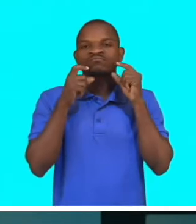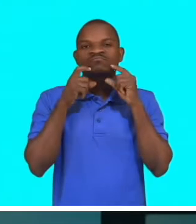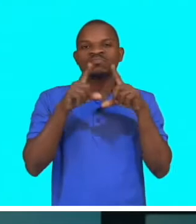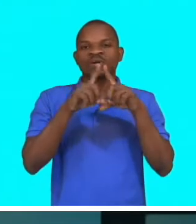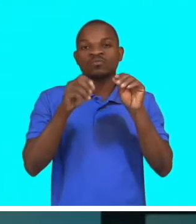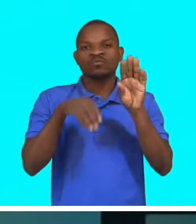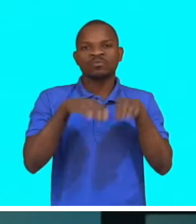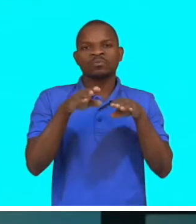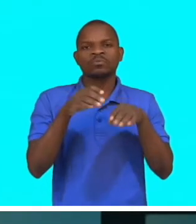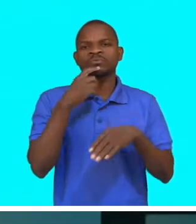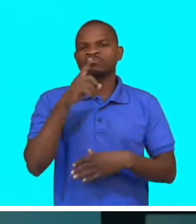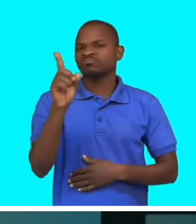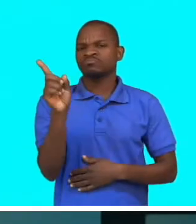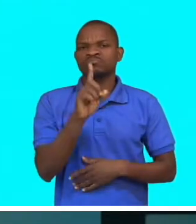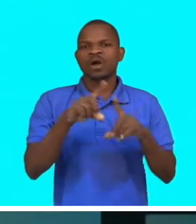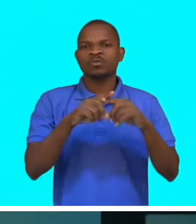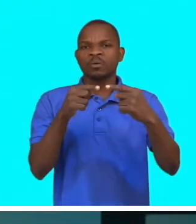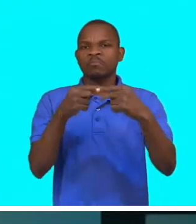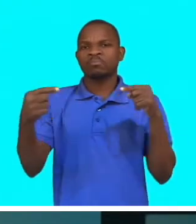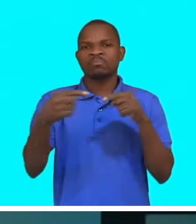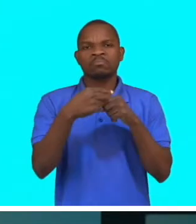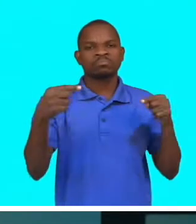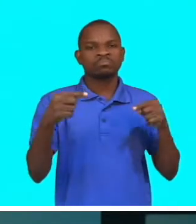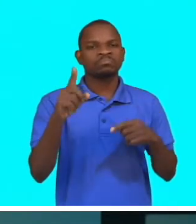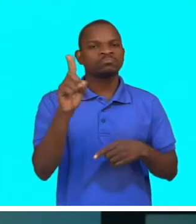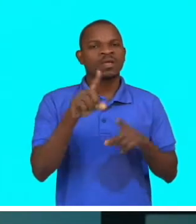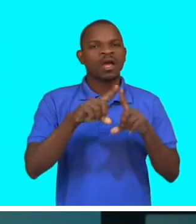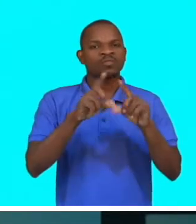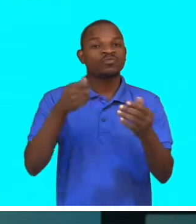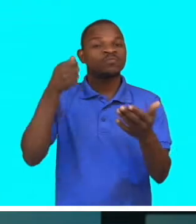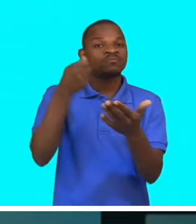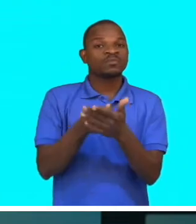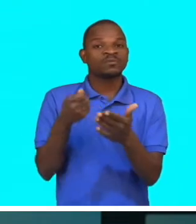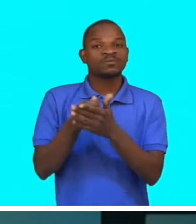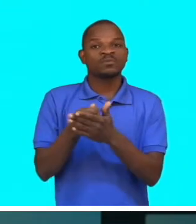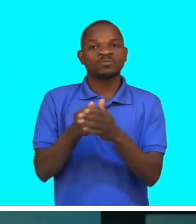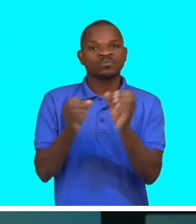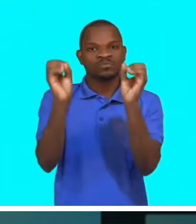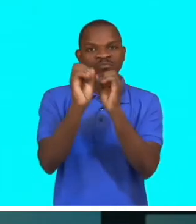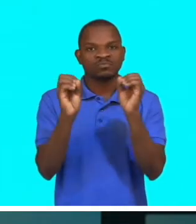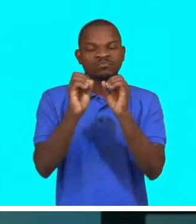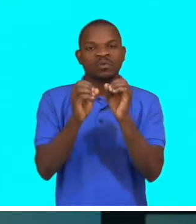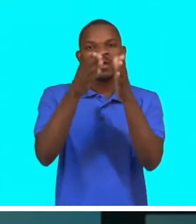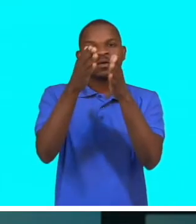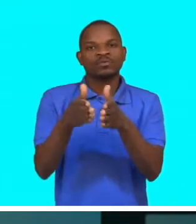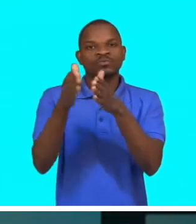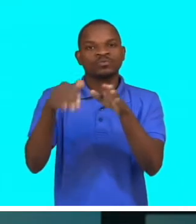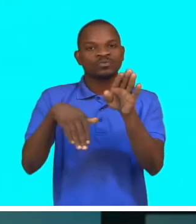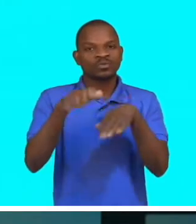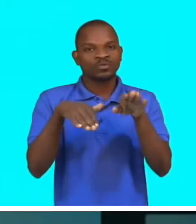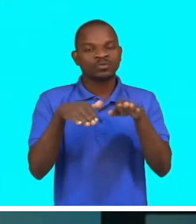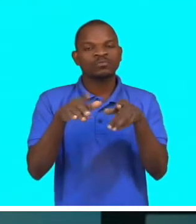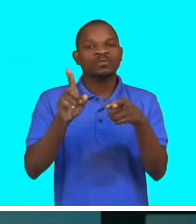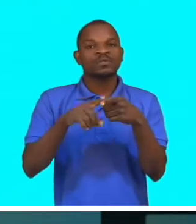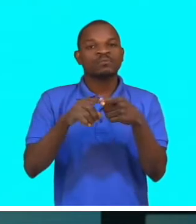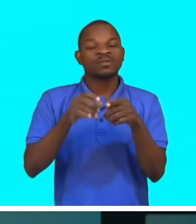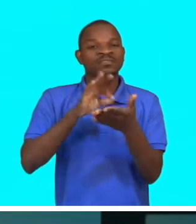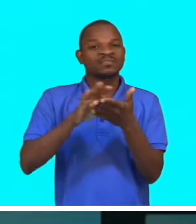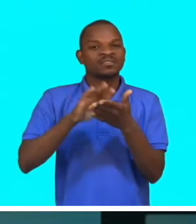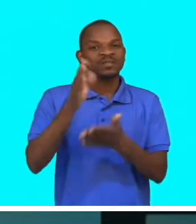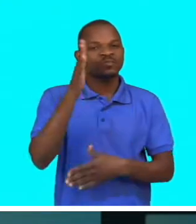A Federação Moçambicana de Futebol nega o suposto mau ambiente causado pela falha no pagamento de subsídios aos